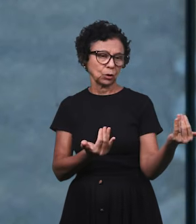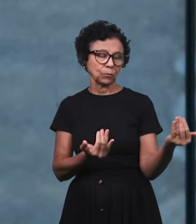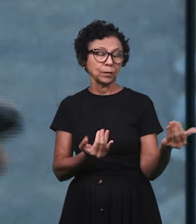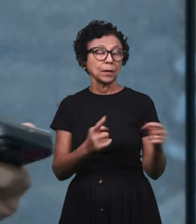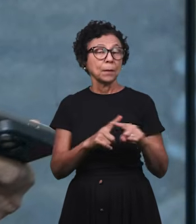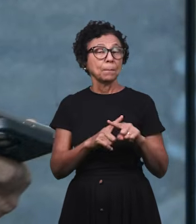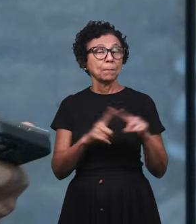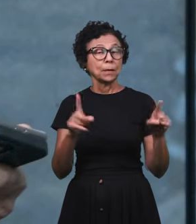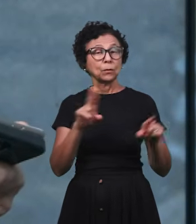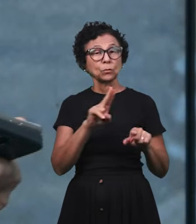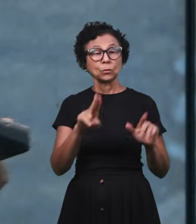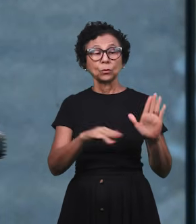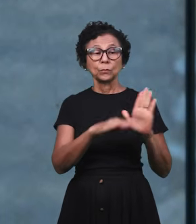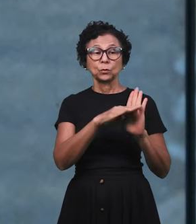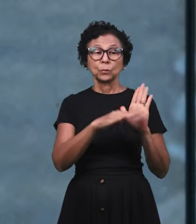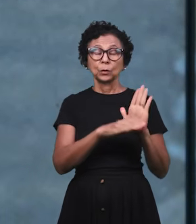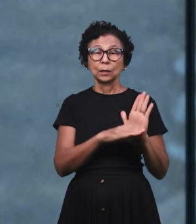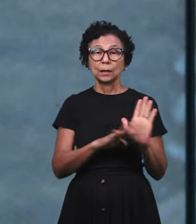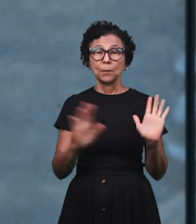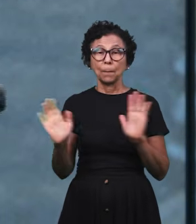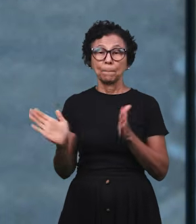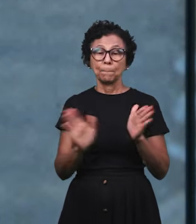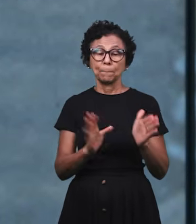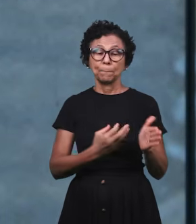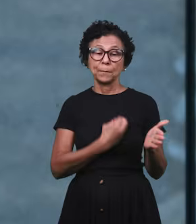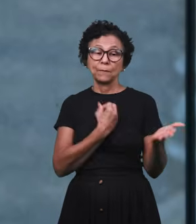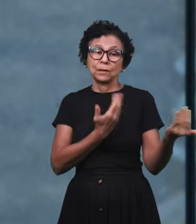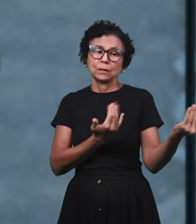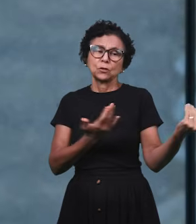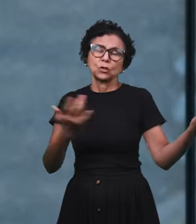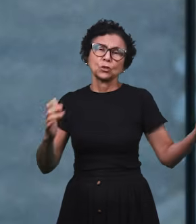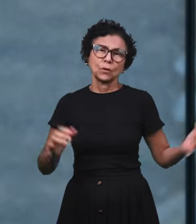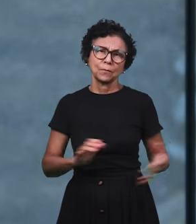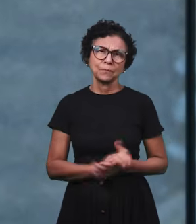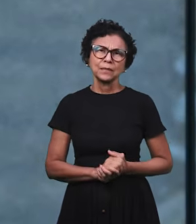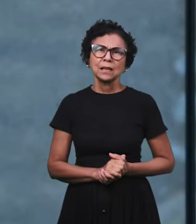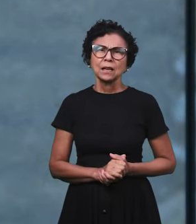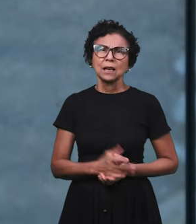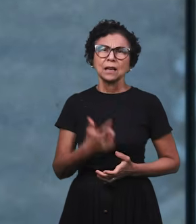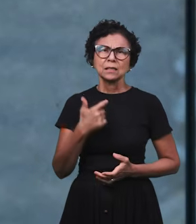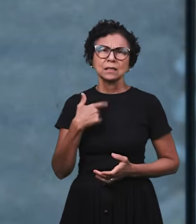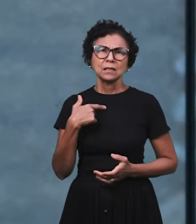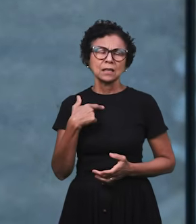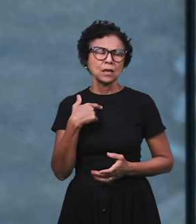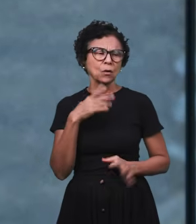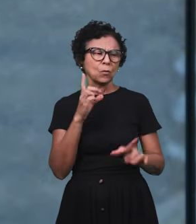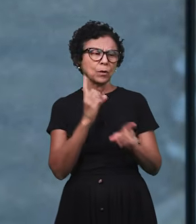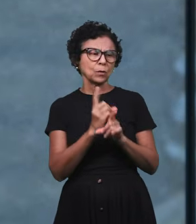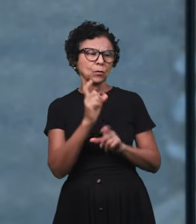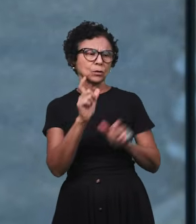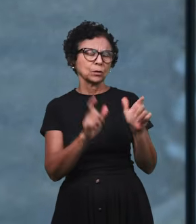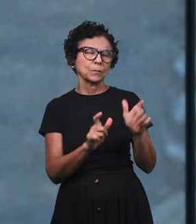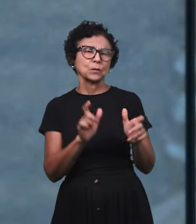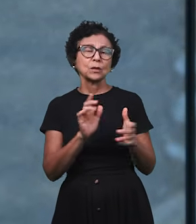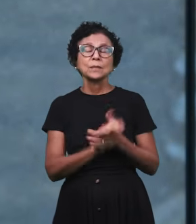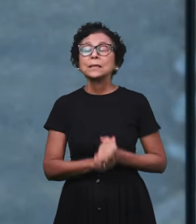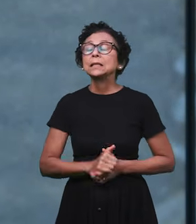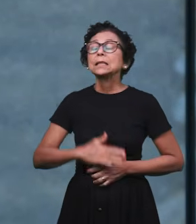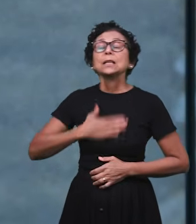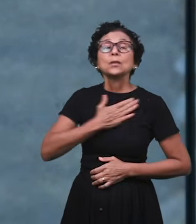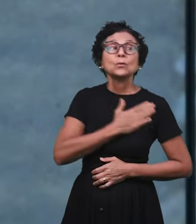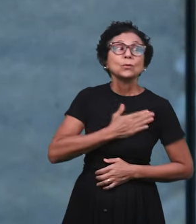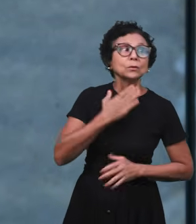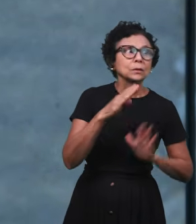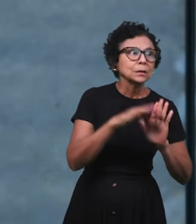Seja bem-vindo ao programa de hoje. Eu encontro gente que fala assim, eu gosto tanto daquele programa Fala Jovem. Não, o programa não é Fala Jovem, é Os Dias da Minha